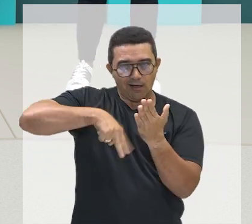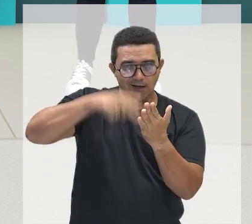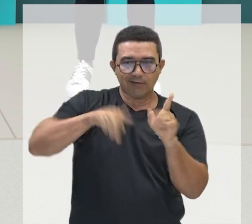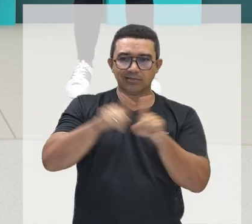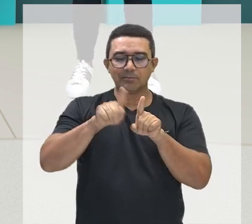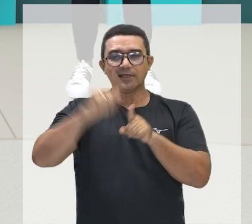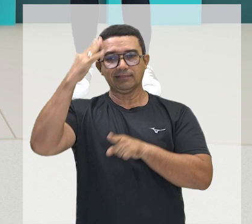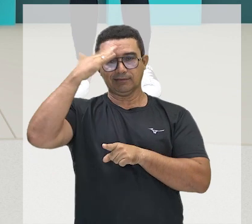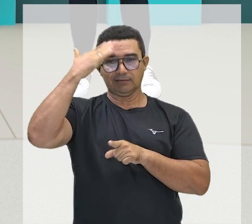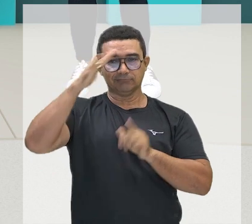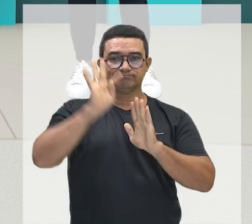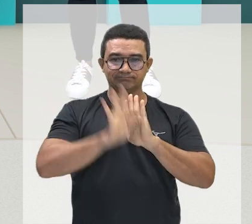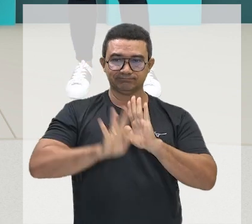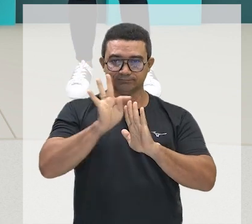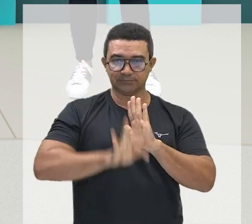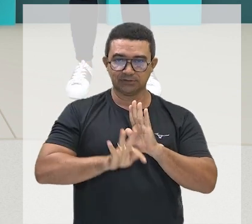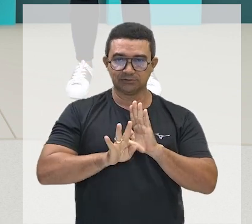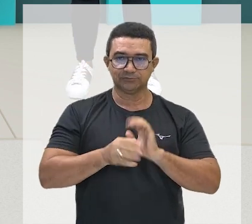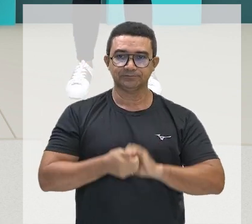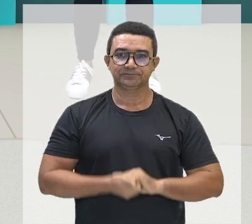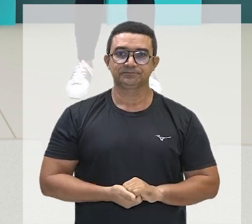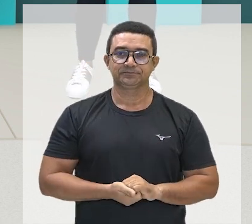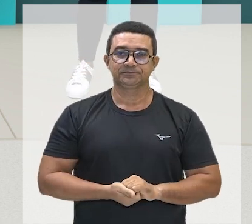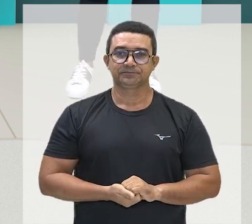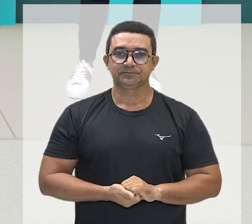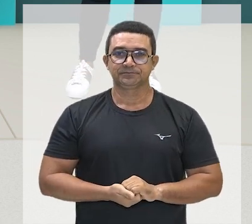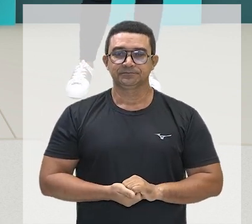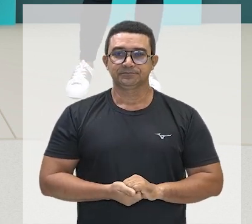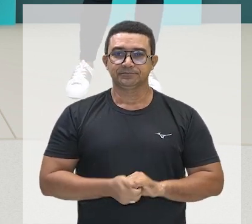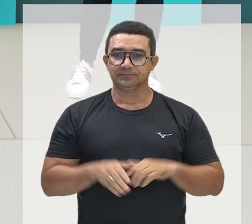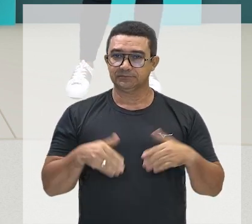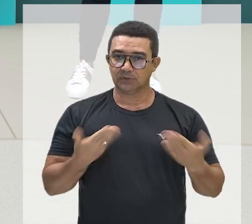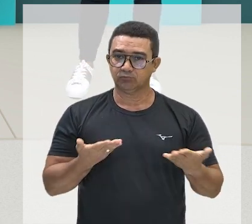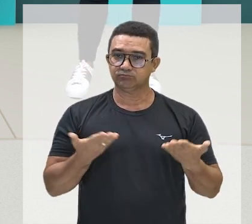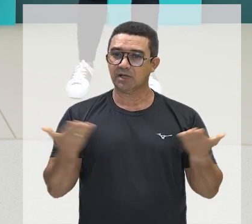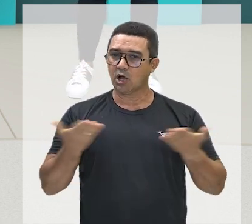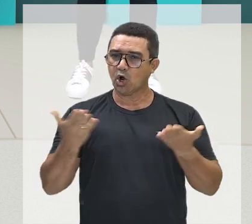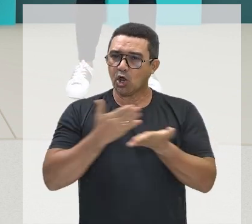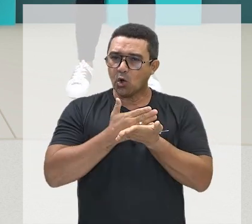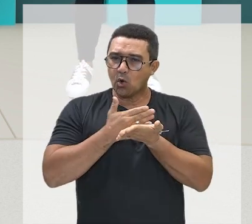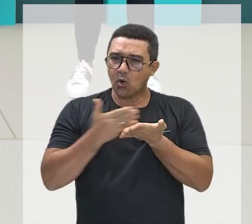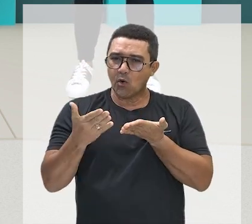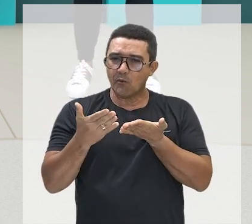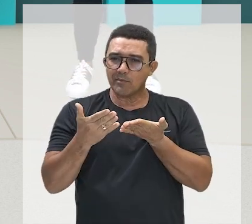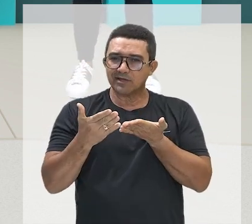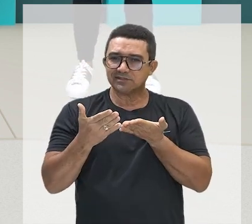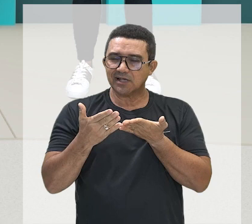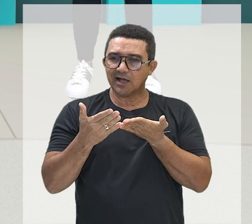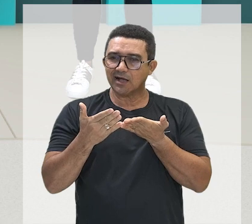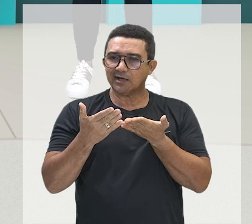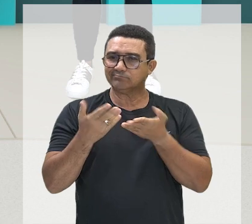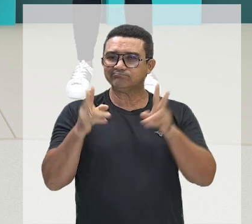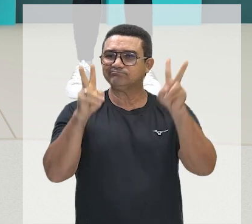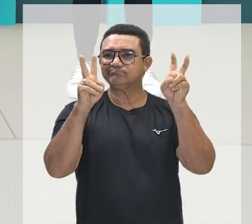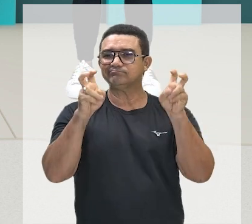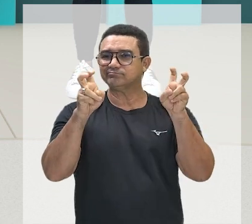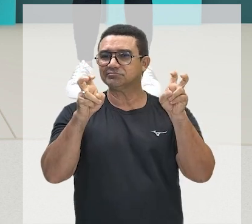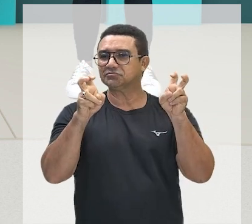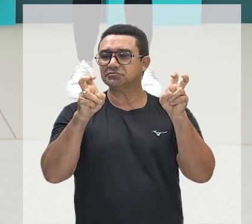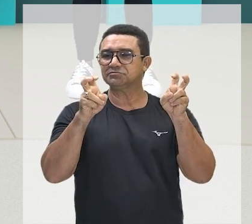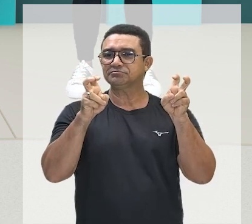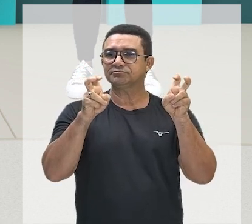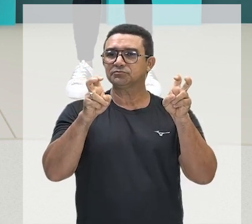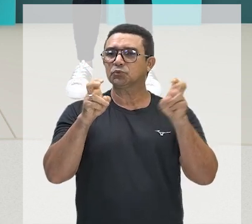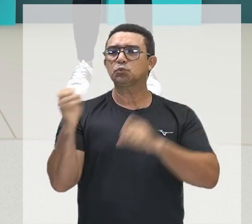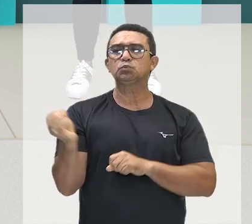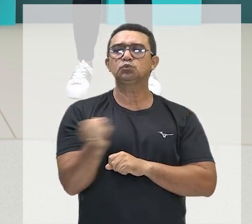textual. Então, nós vamos entrar agora numa parte para nós falarmos apenas sobre esse novo